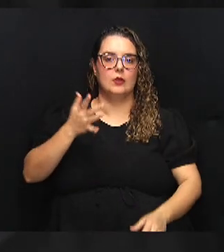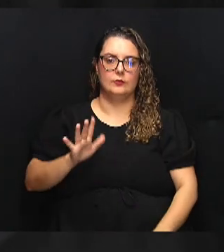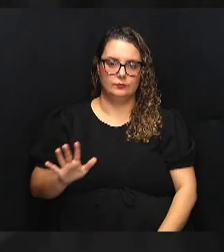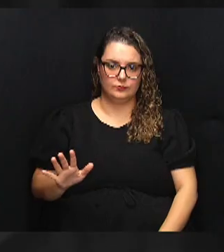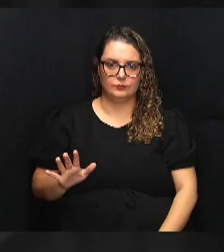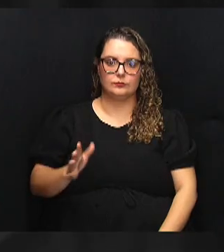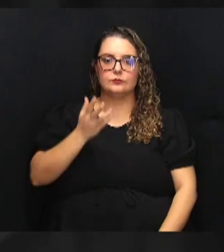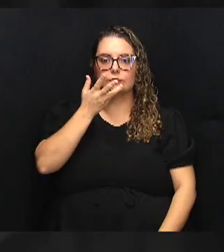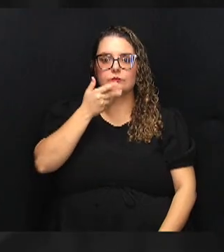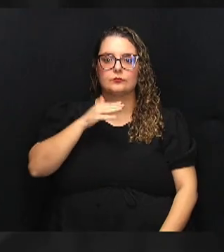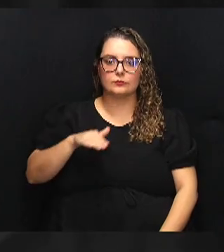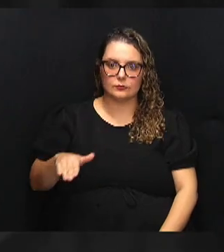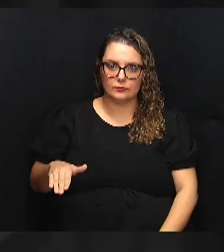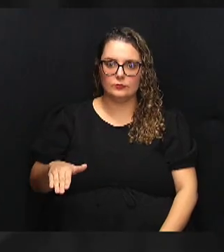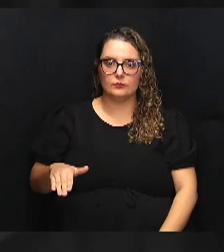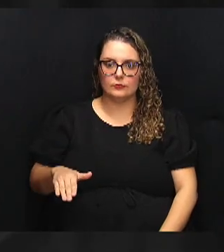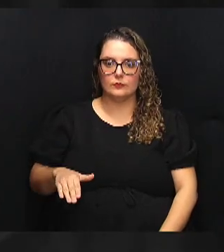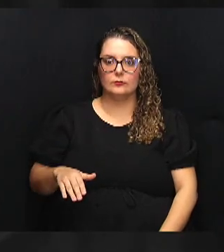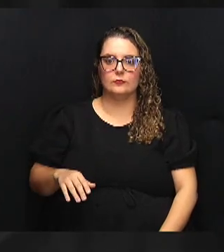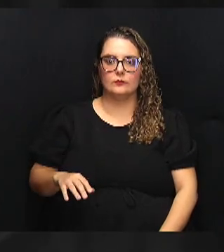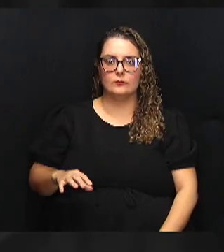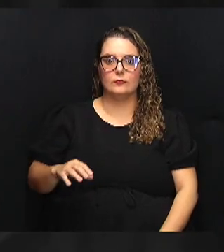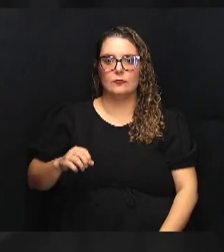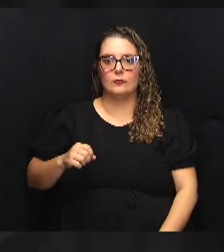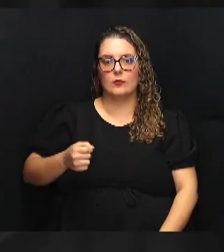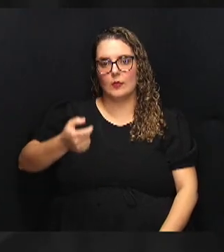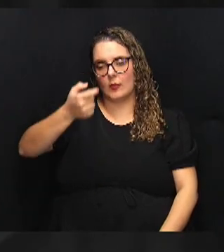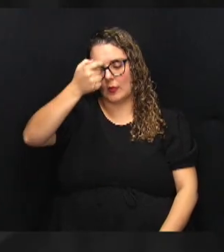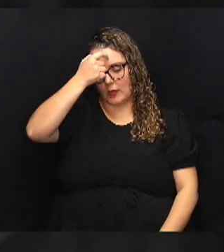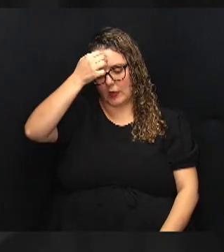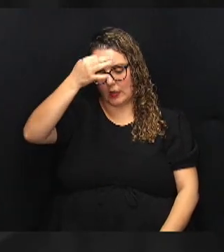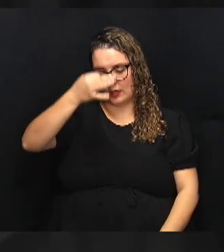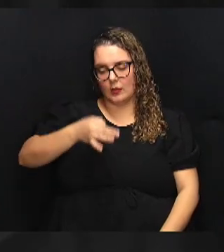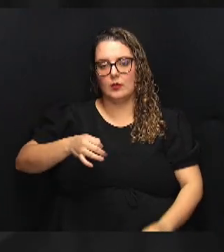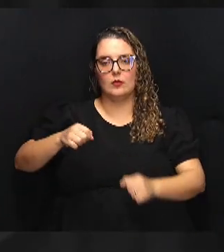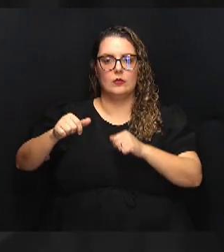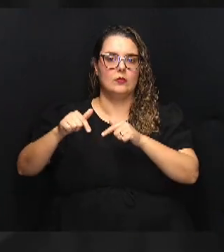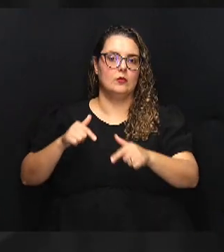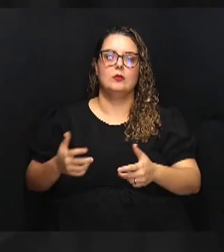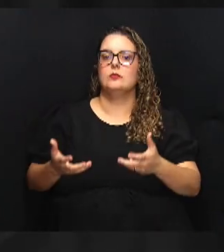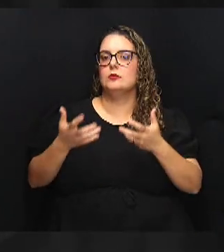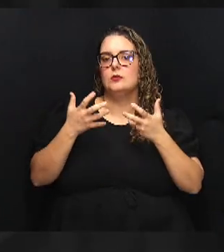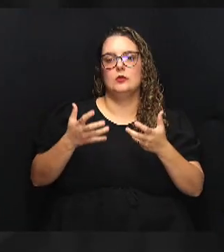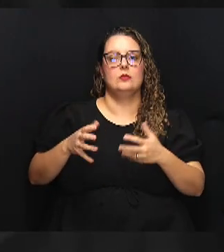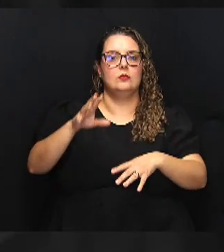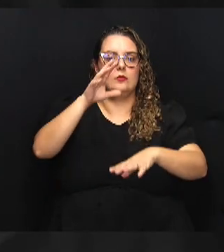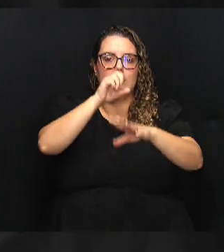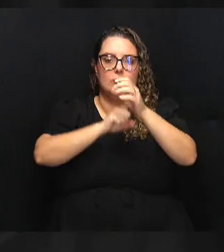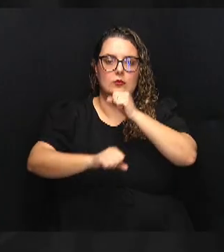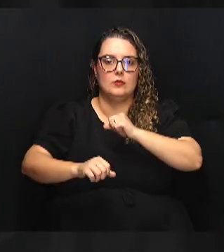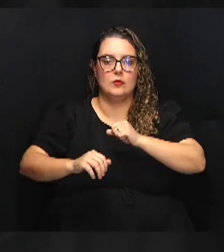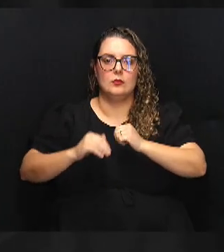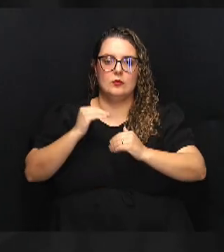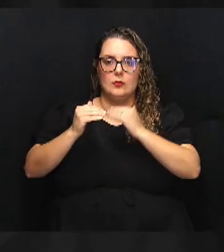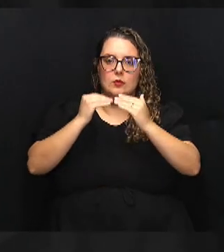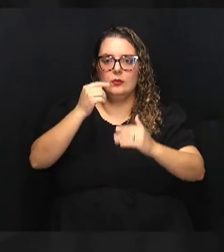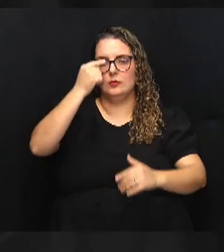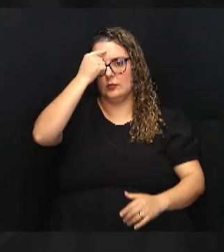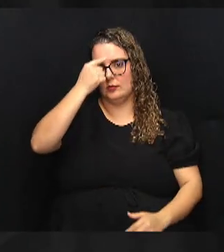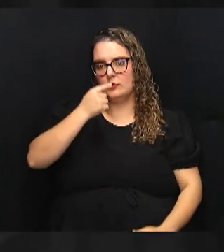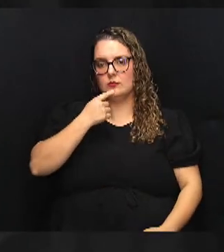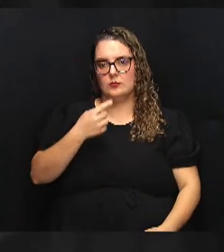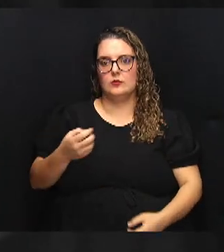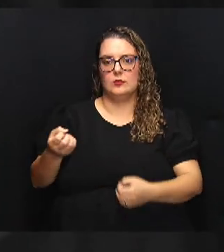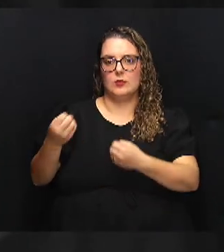A criança tem que sim formar a sua convicção, né, de acordo com o que ele lê, de acordo com o que ele aprende, de acordo com o que ele é educado